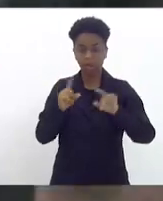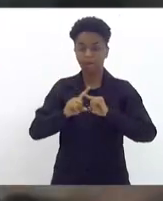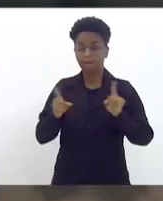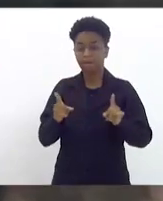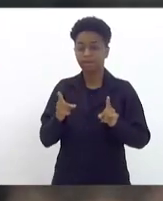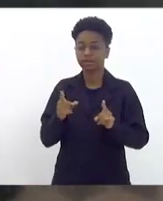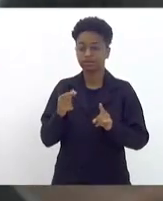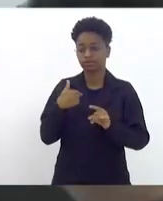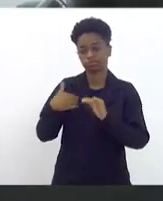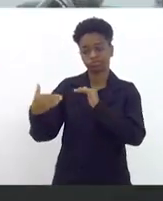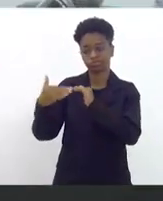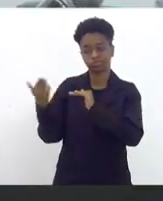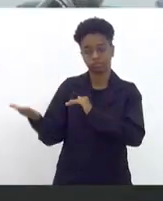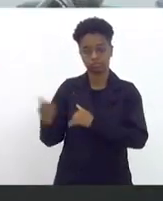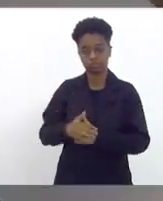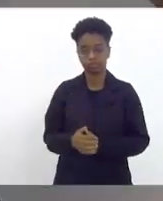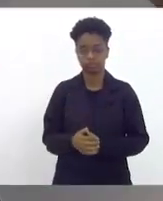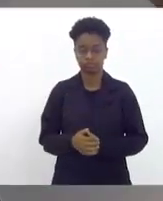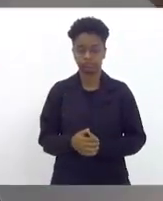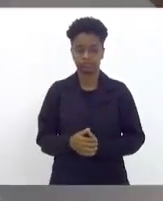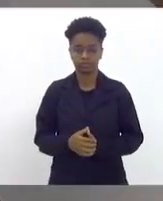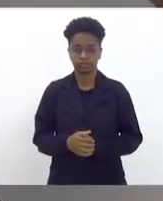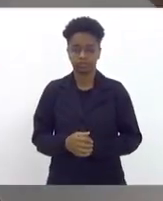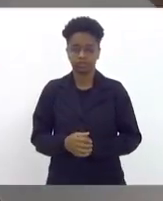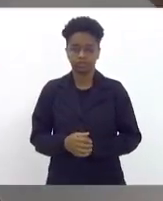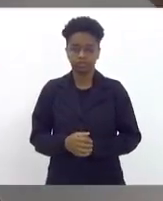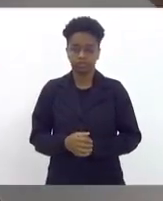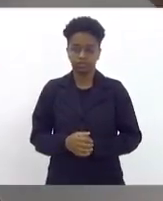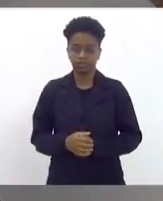a tese do relator Deputado Luiz Paulo para discutir